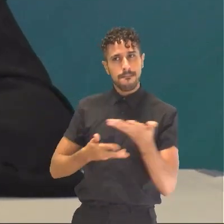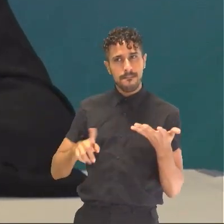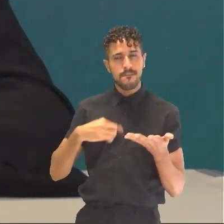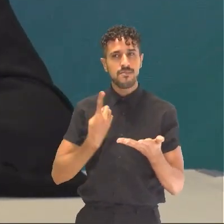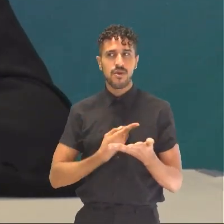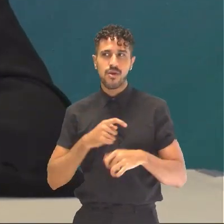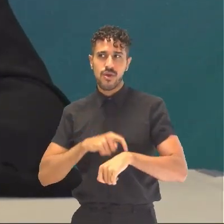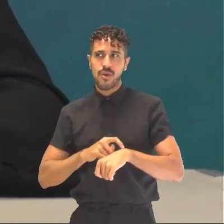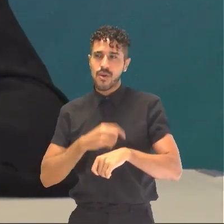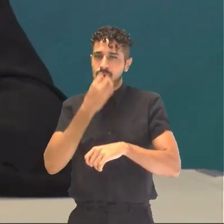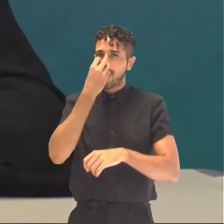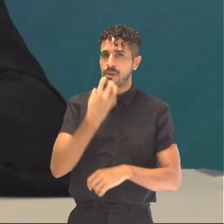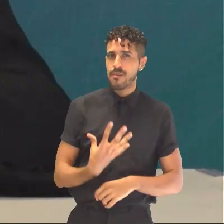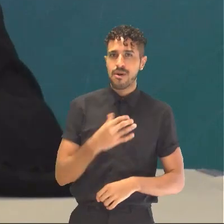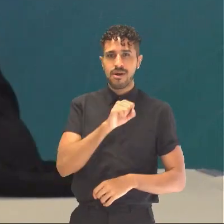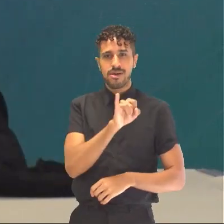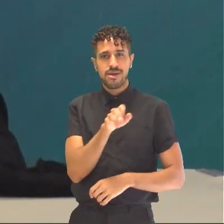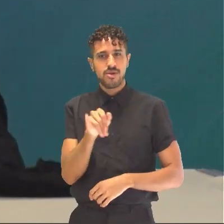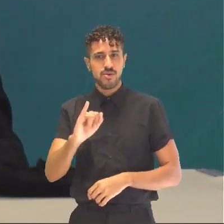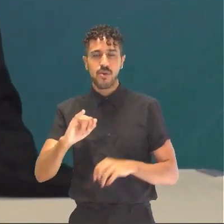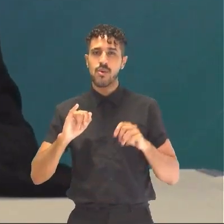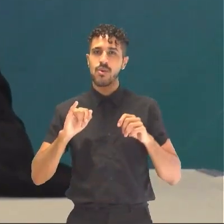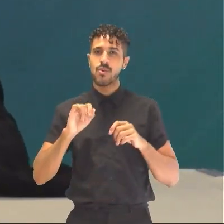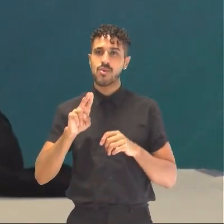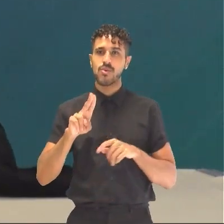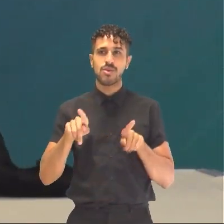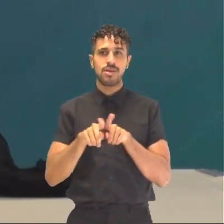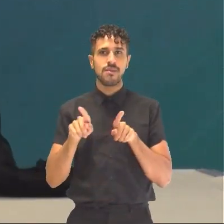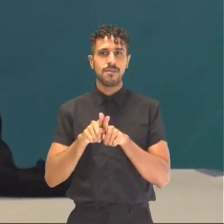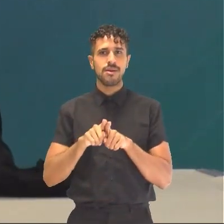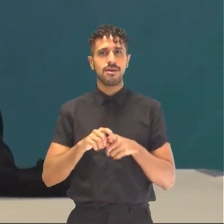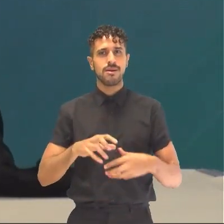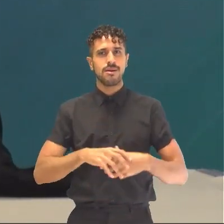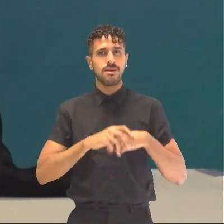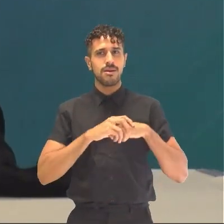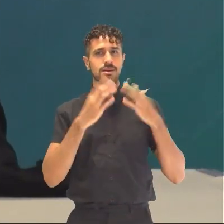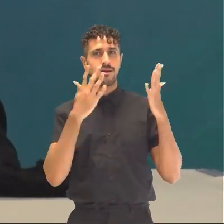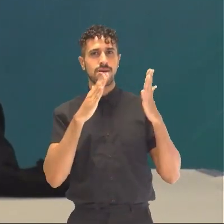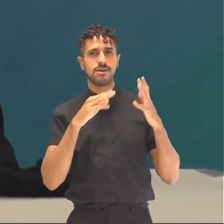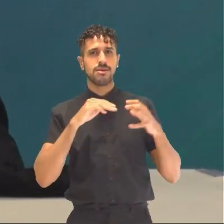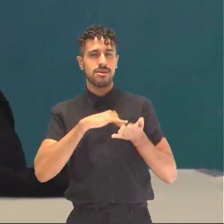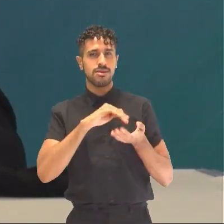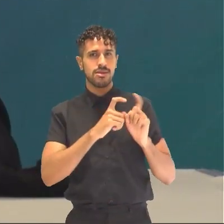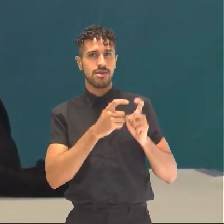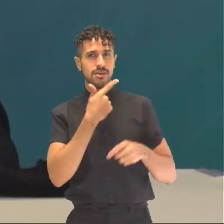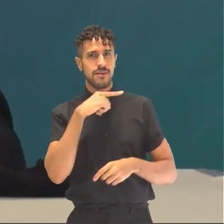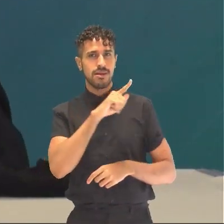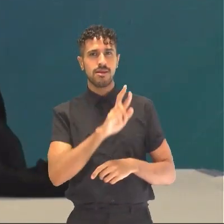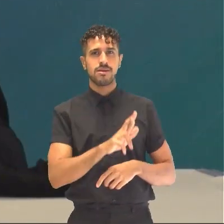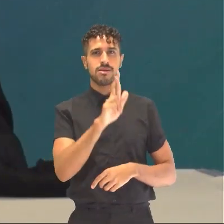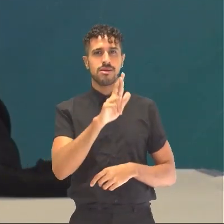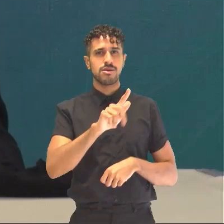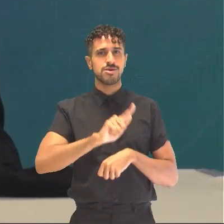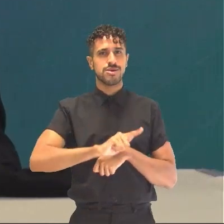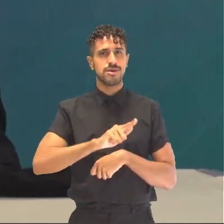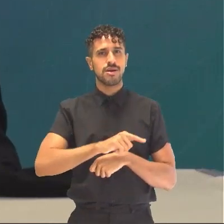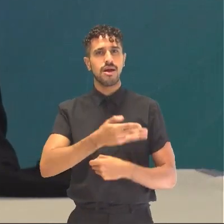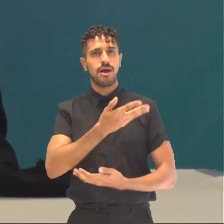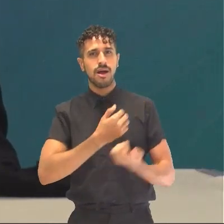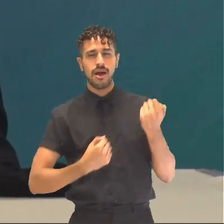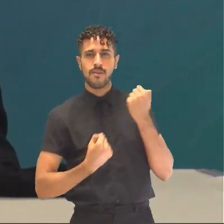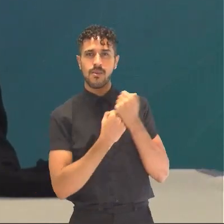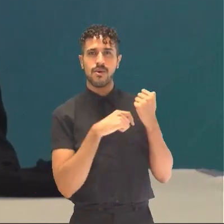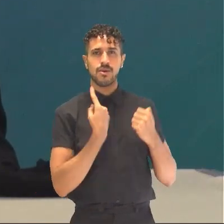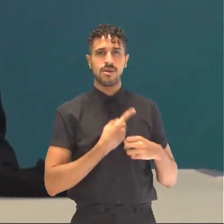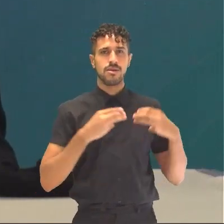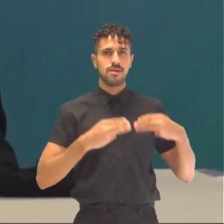está num momento muito bom com a CESU também, então eu queria parabenizar principalmente o nosso secretário executivo, porque é quem é responsável pela gestão, apoiando o nosso ministro